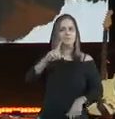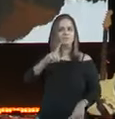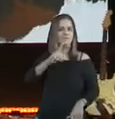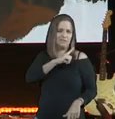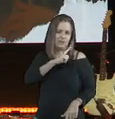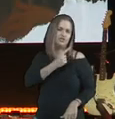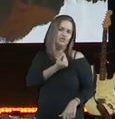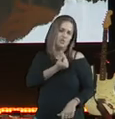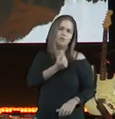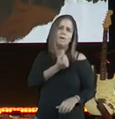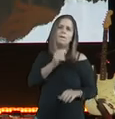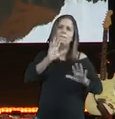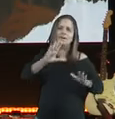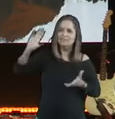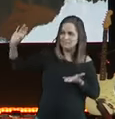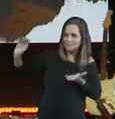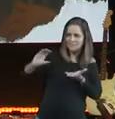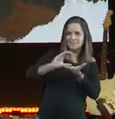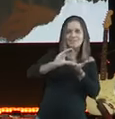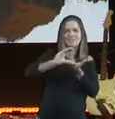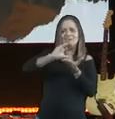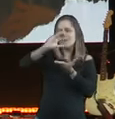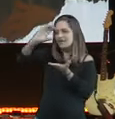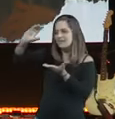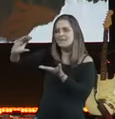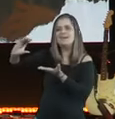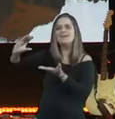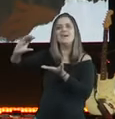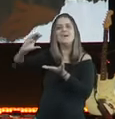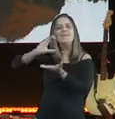nada para ele, suprimento de Deus. Mas ele nunca armazenou.